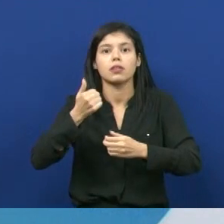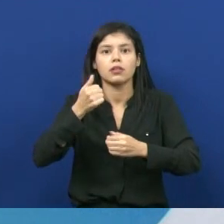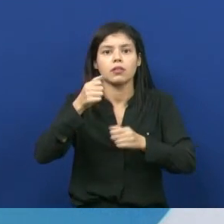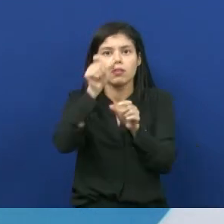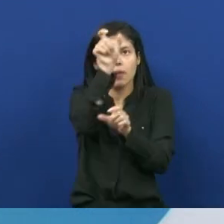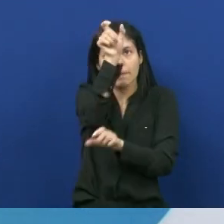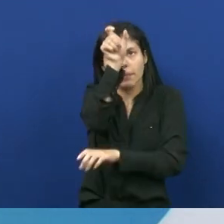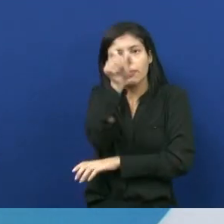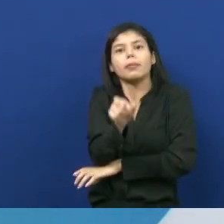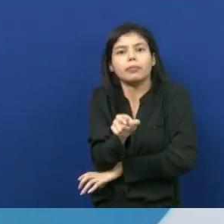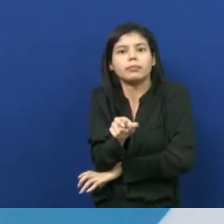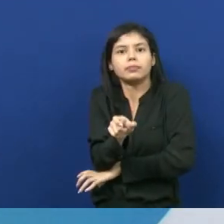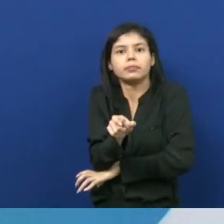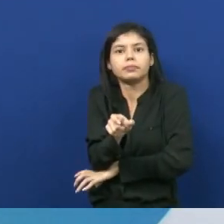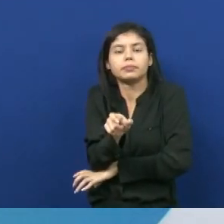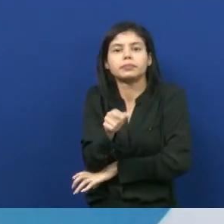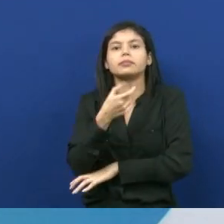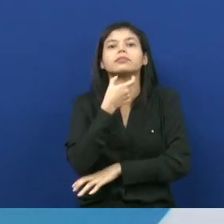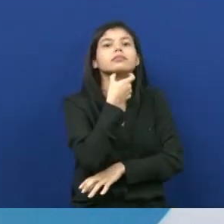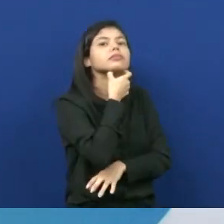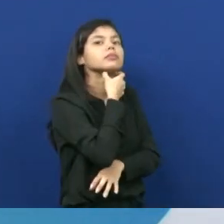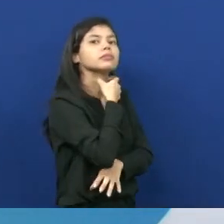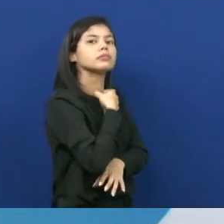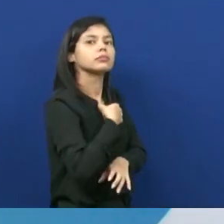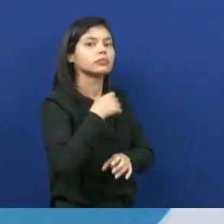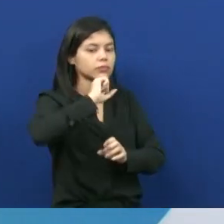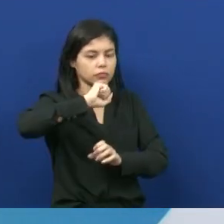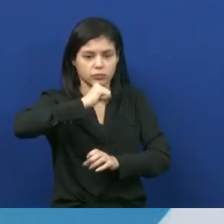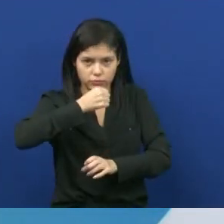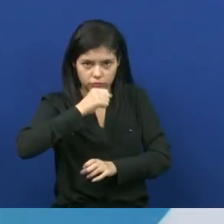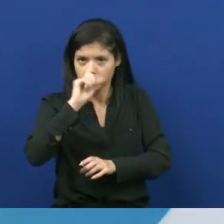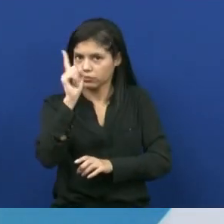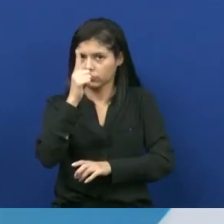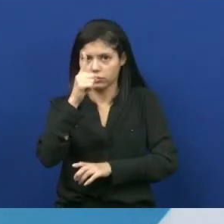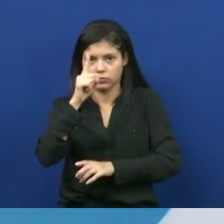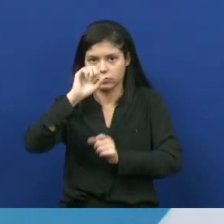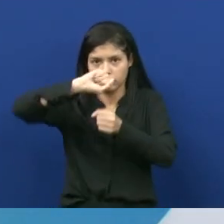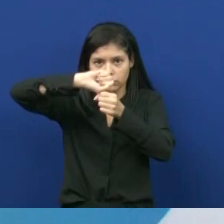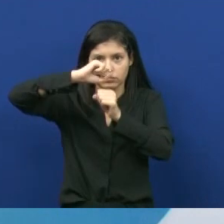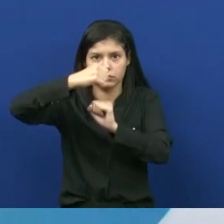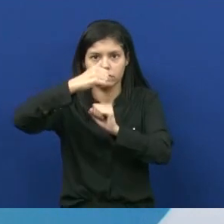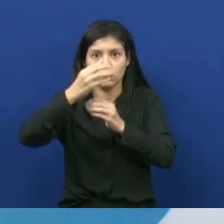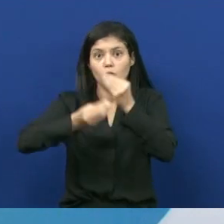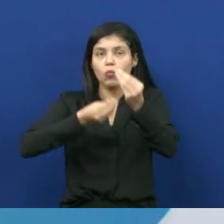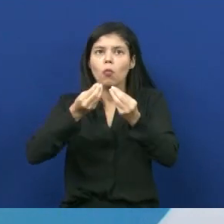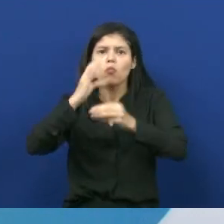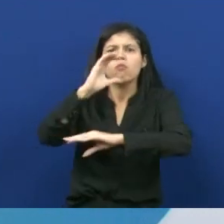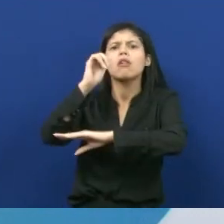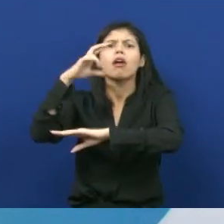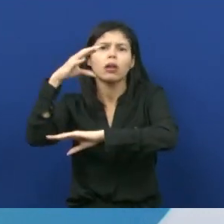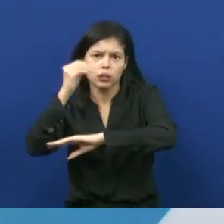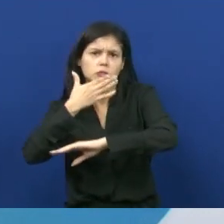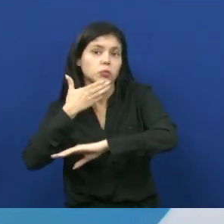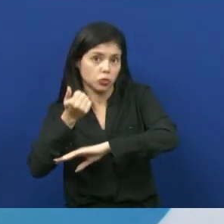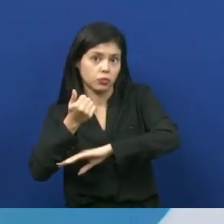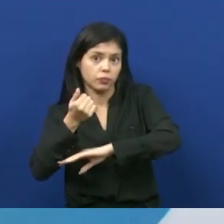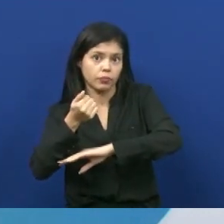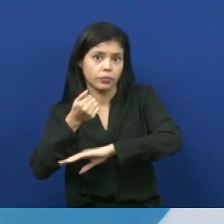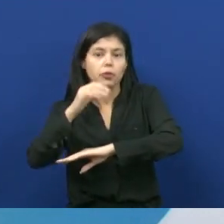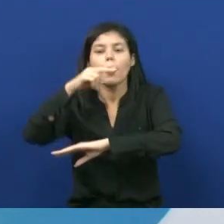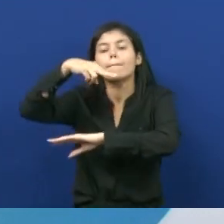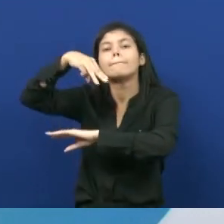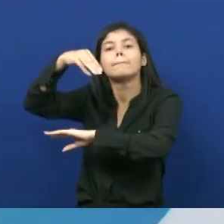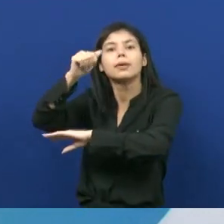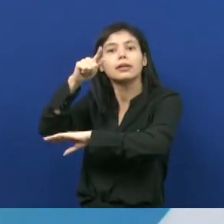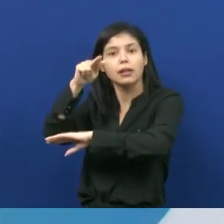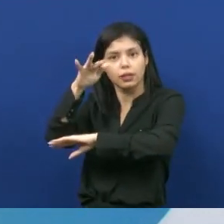da sua forma completa, para que ela não dobre. Imagina a traqueia como um cano, melhor, como uma